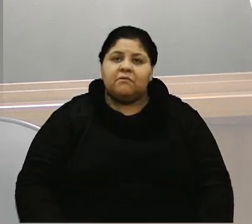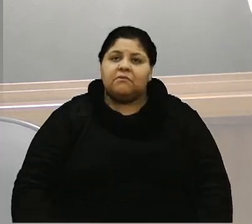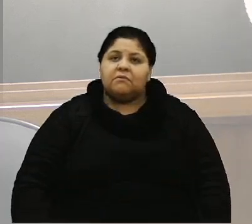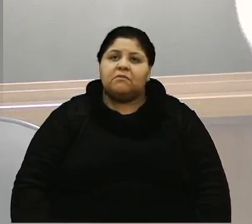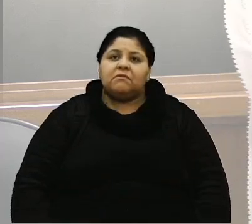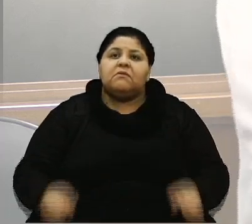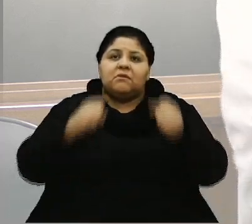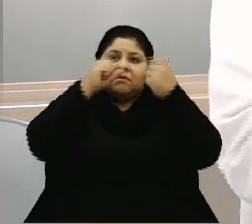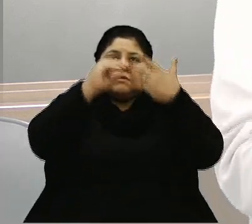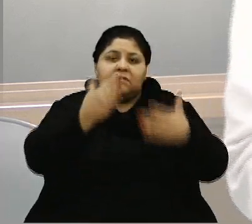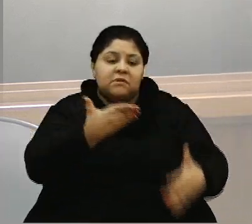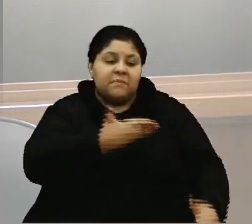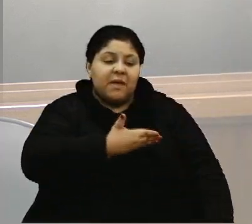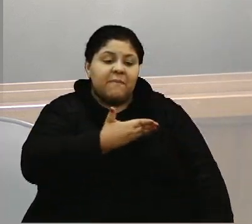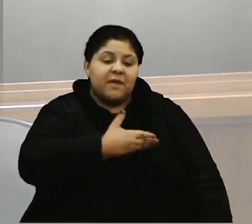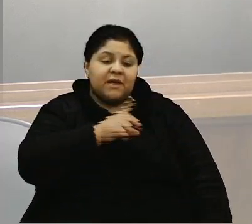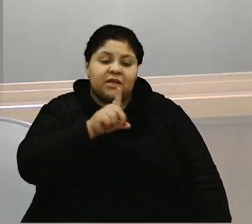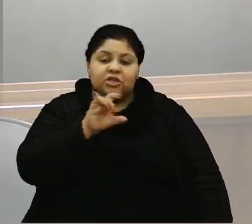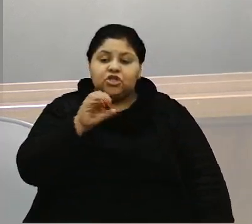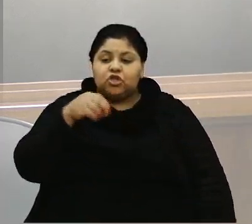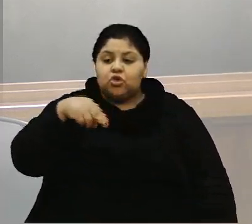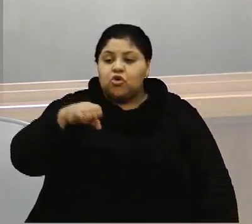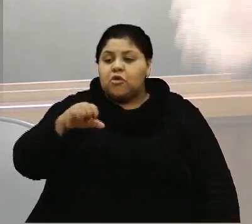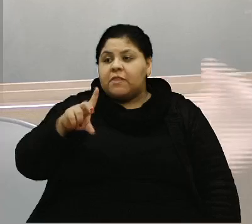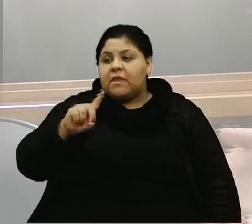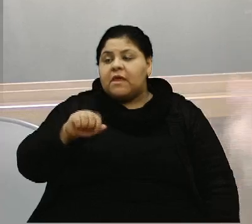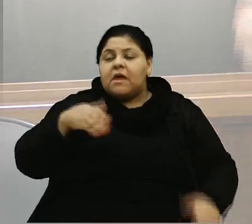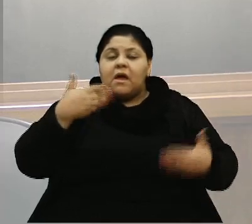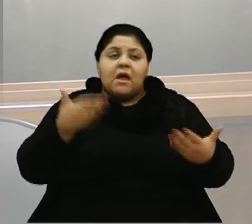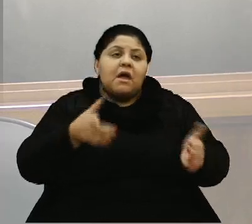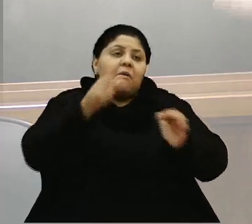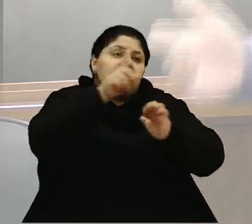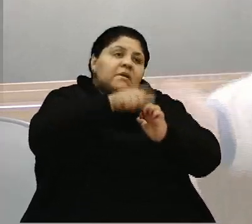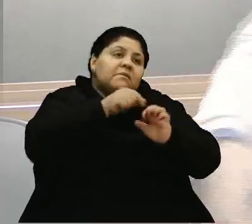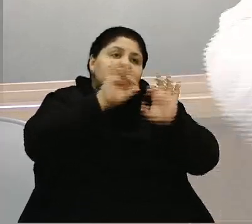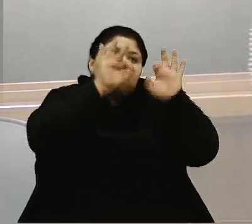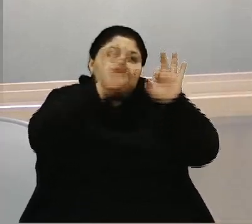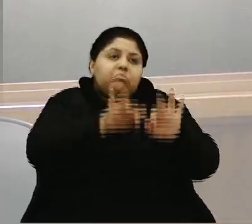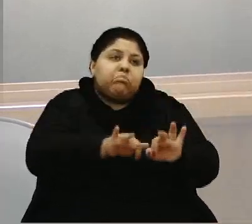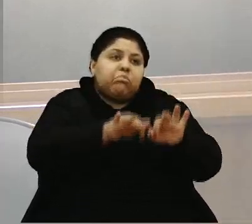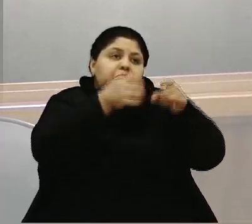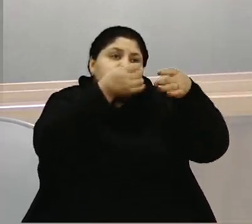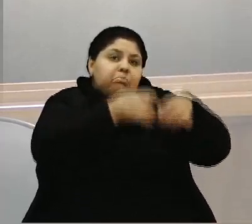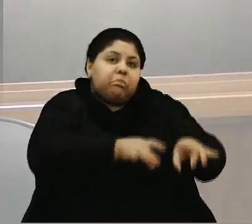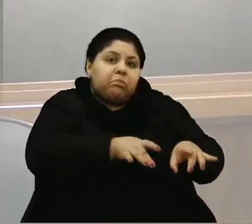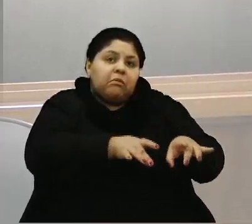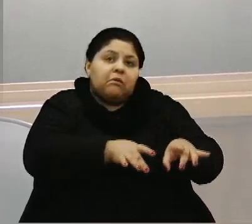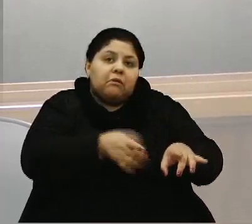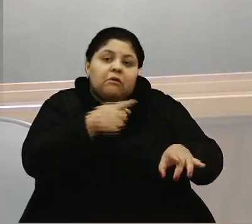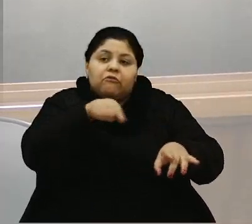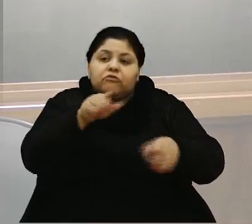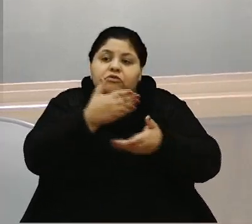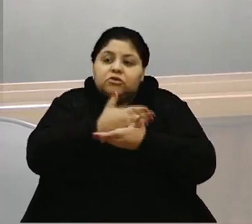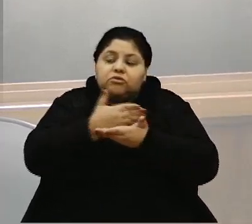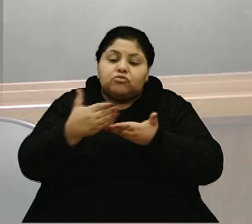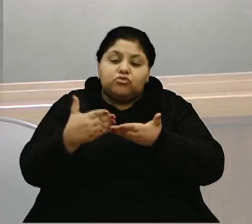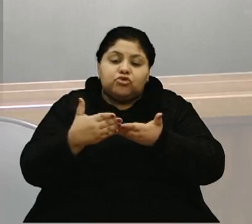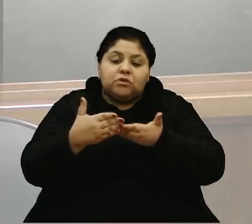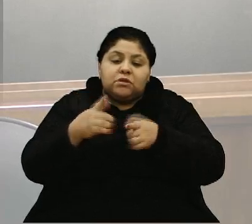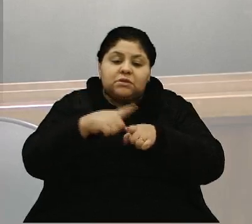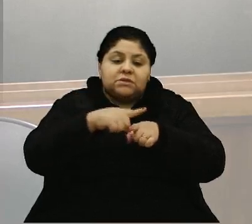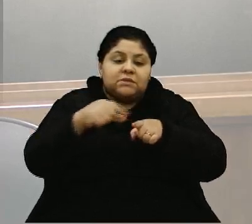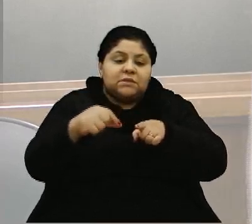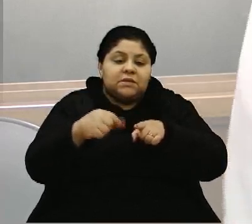lá para minha amiga Dioneida, não, mas é que a empresa faliu e não sei o quê, e vocês vão ter que continuar saindo da entrada do